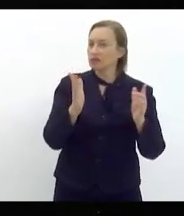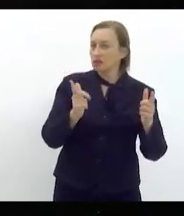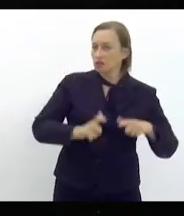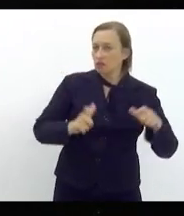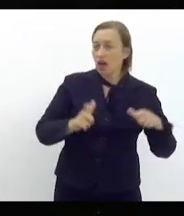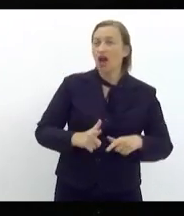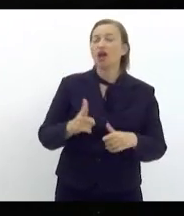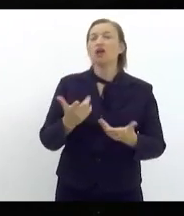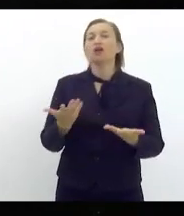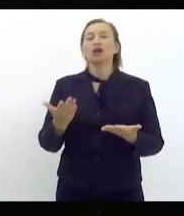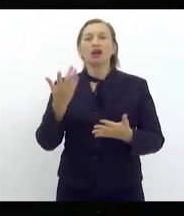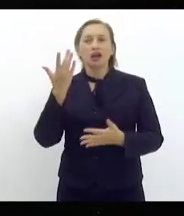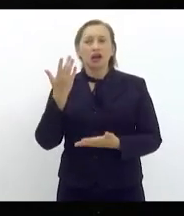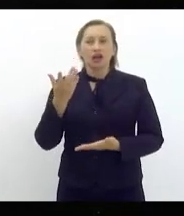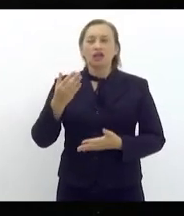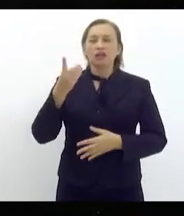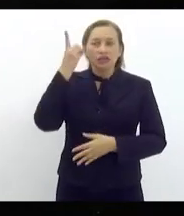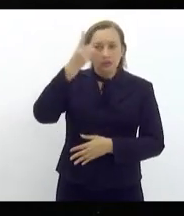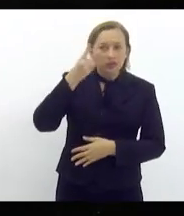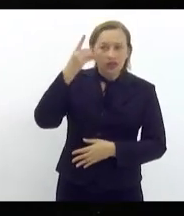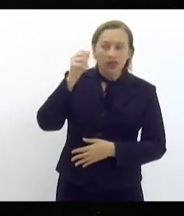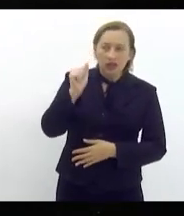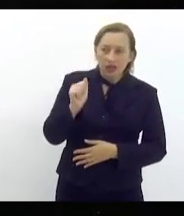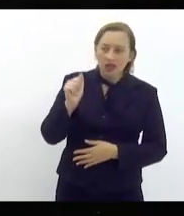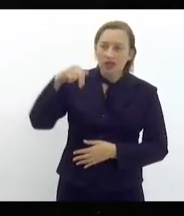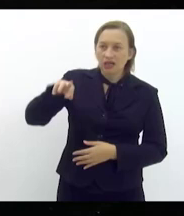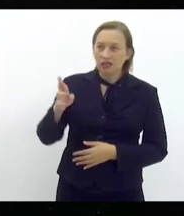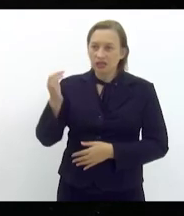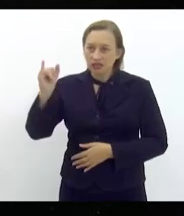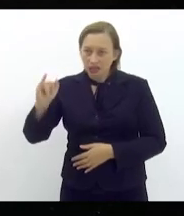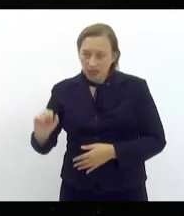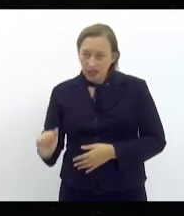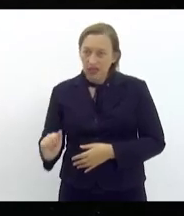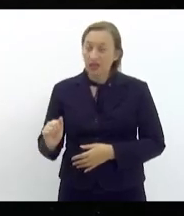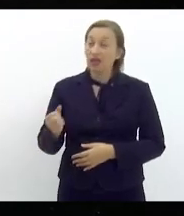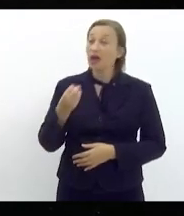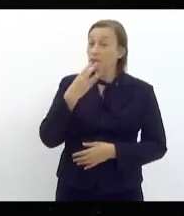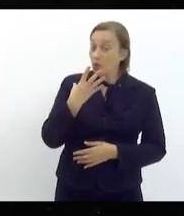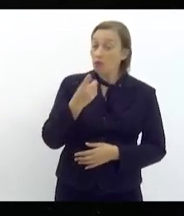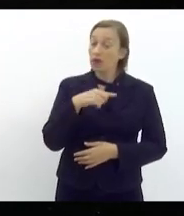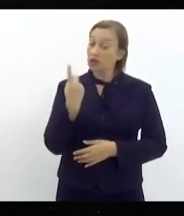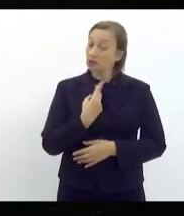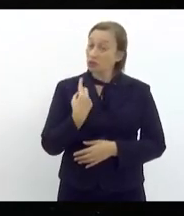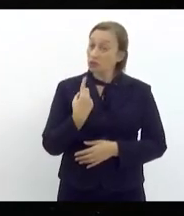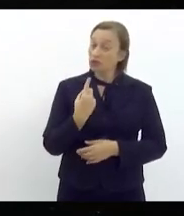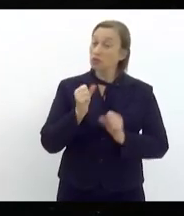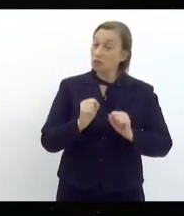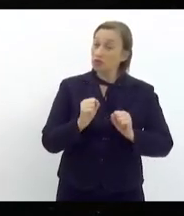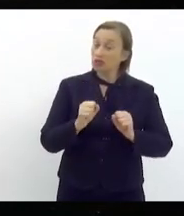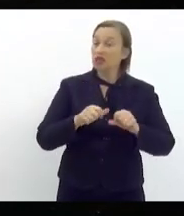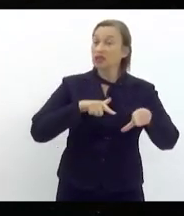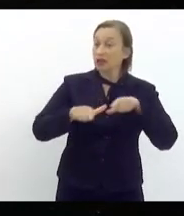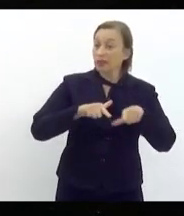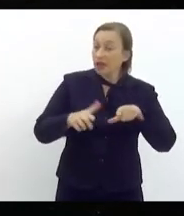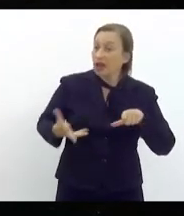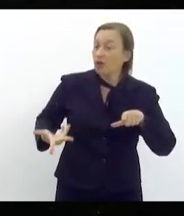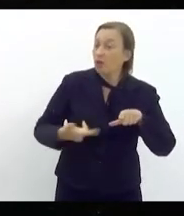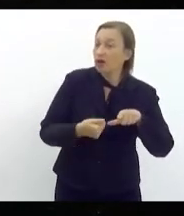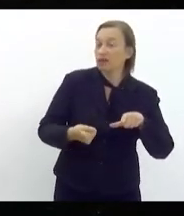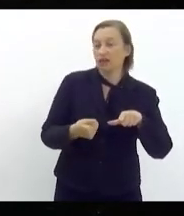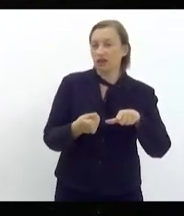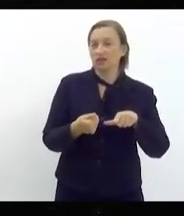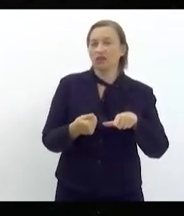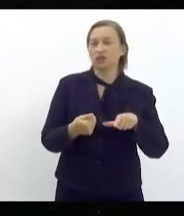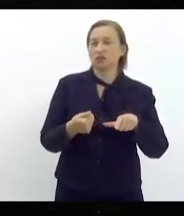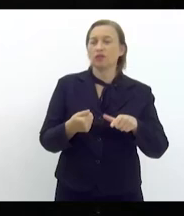deputado André Correia, que facilita o nosso ato de fiscalizar. Veja aqui também, não só no PEDES, mas no próprio direcionamento